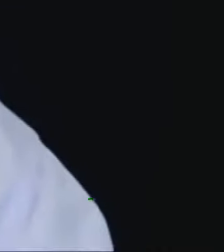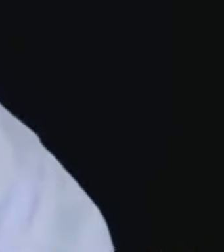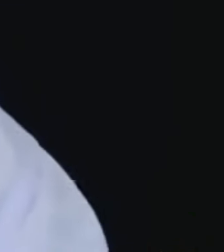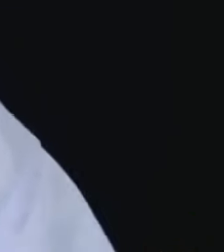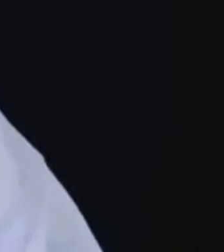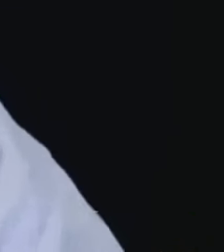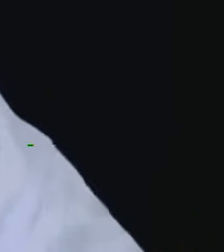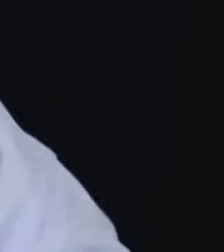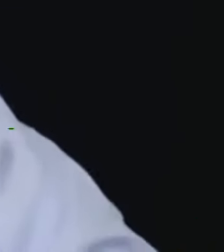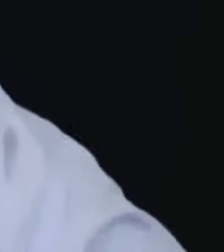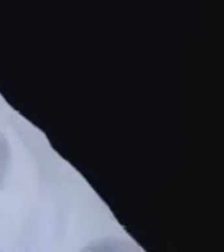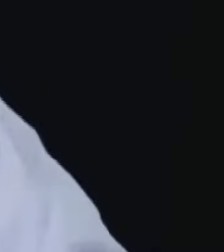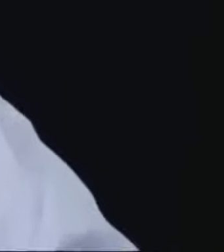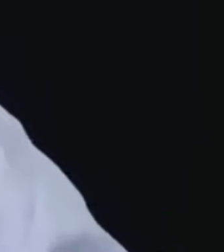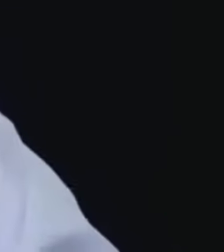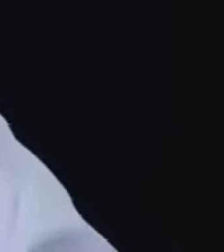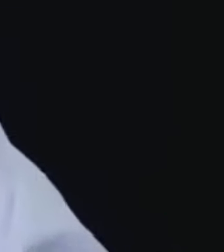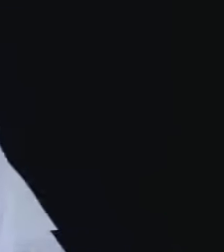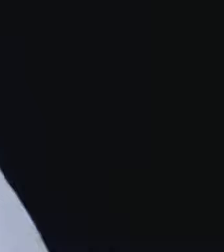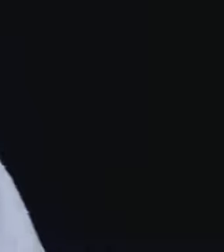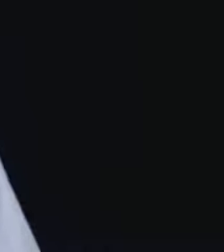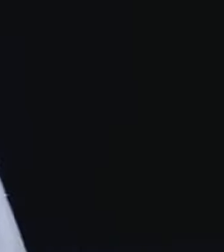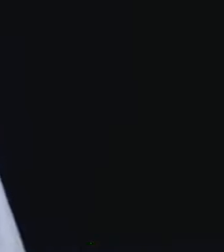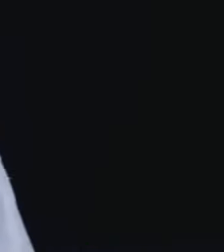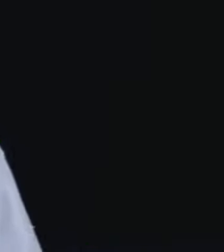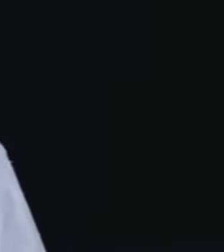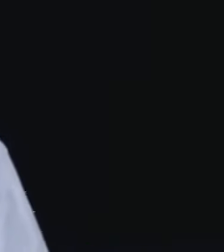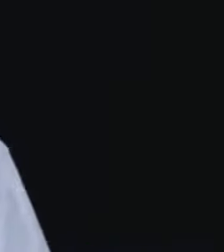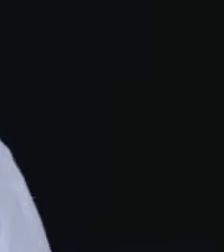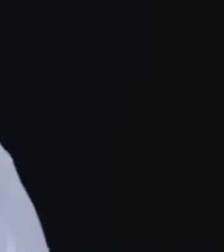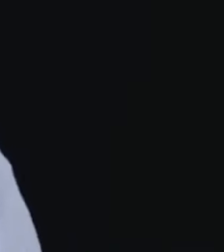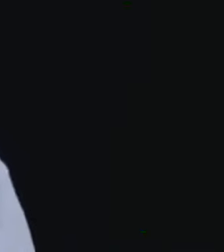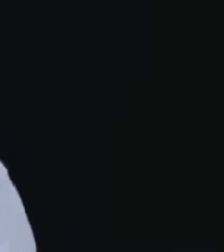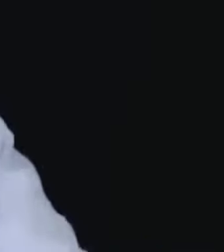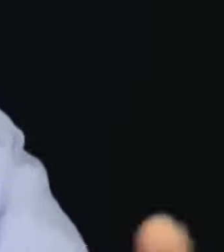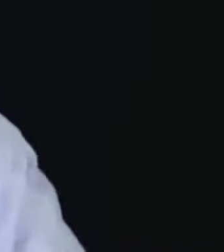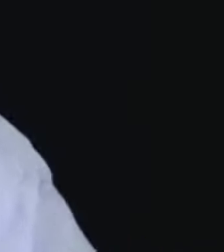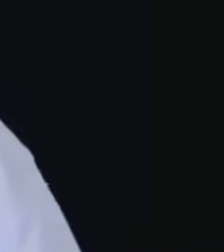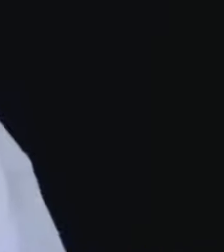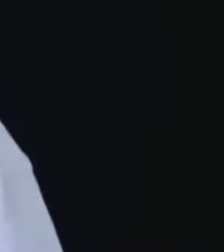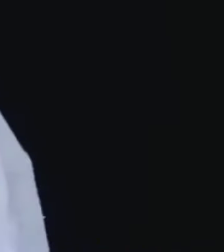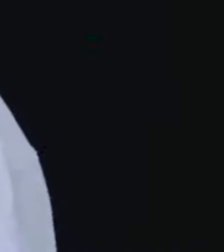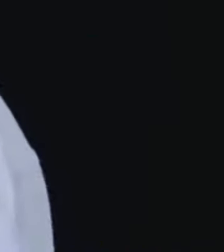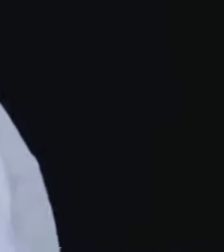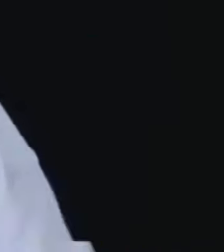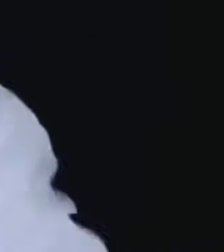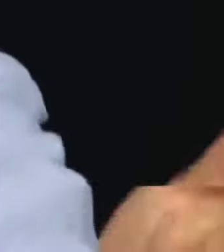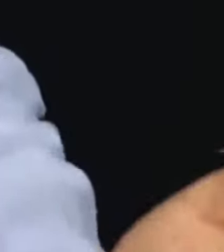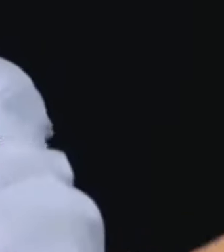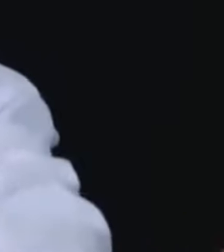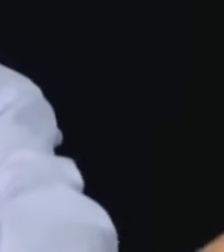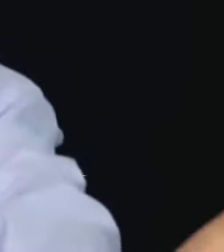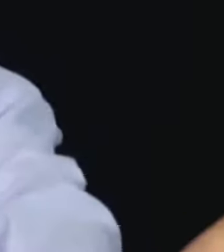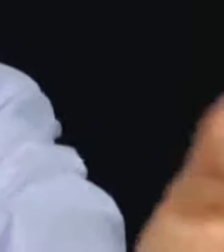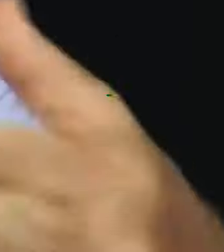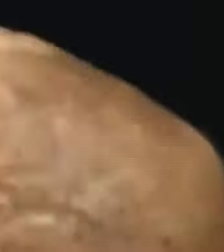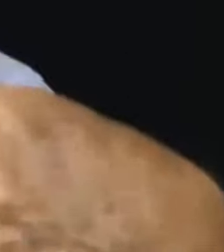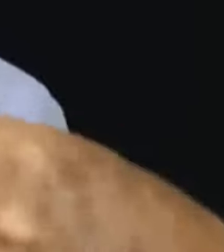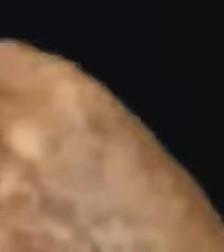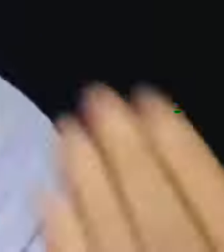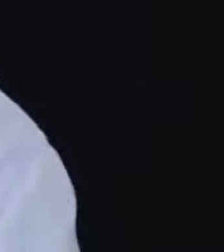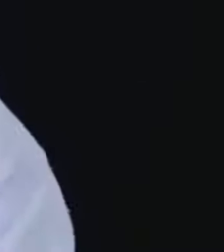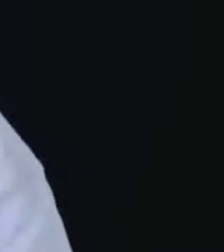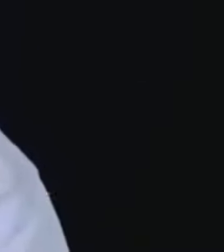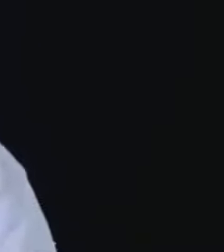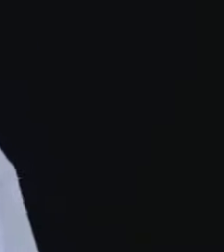dizíeis, arrogantes e impávidos, que as urnas eletrônicas eram invioláveis, ameaçando de prisão os